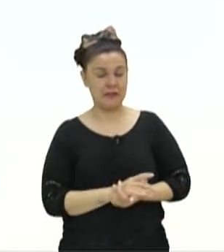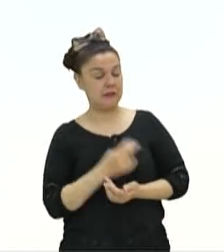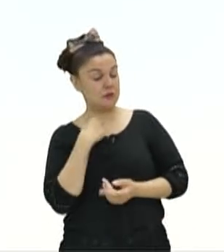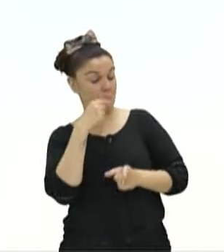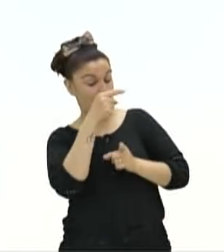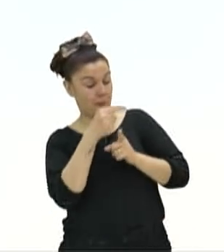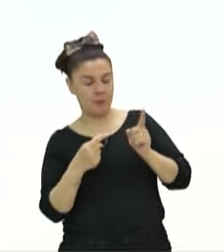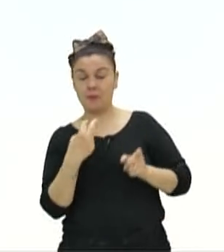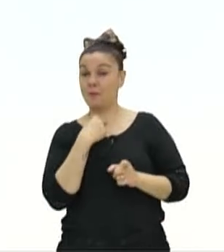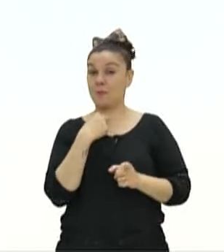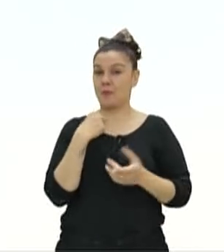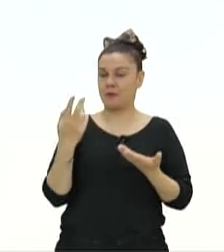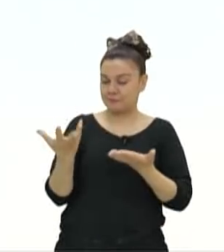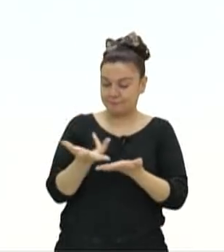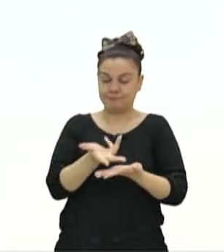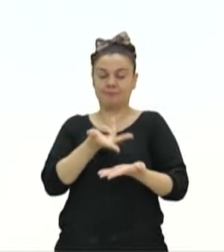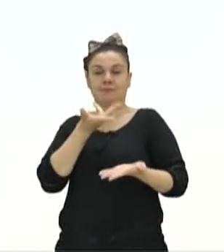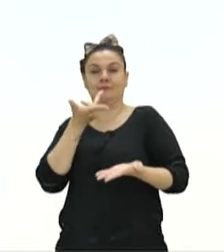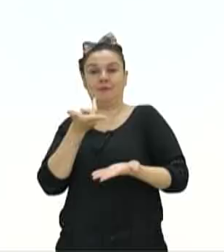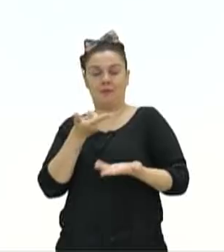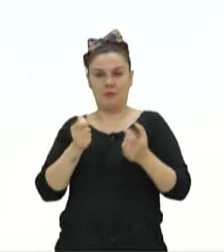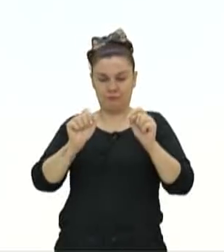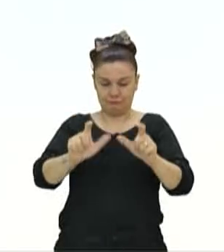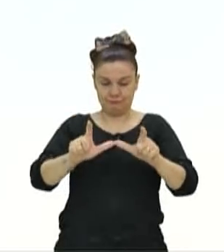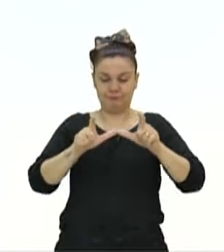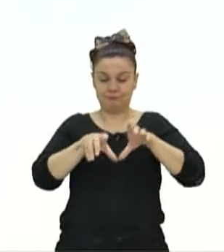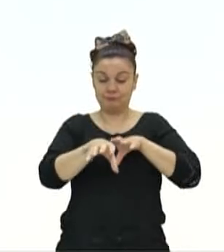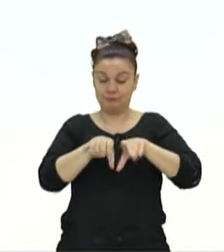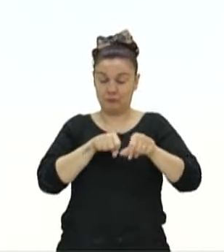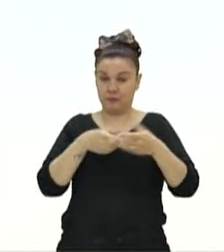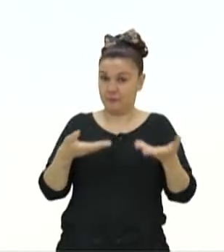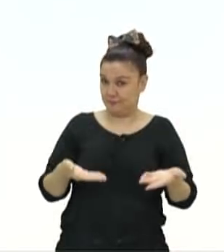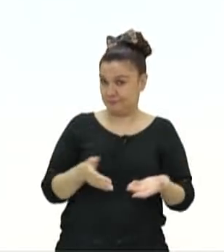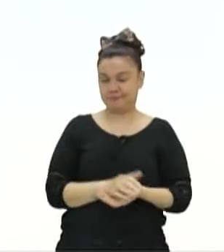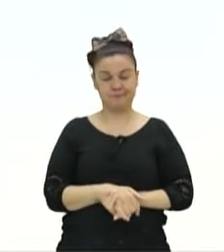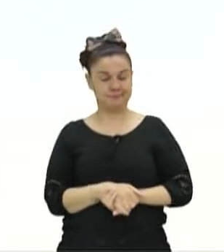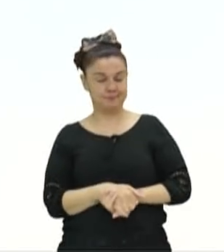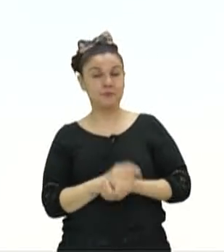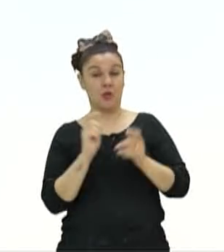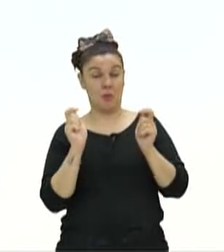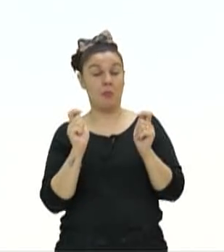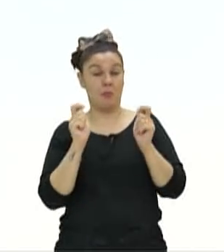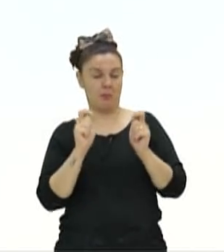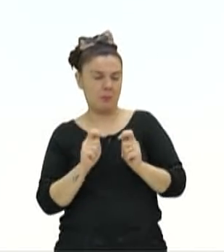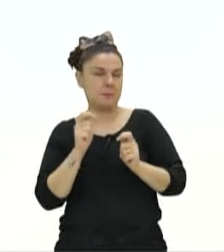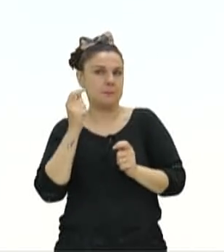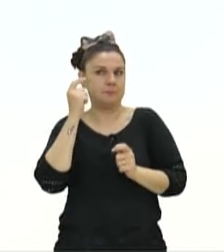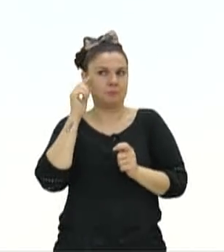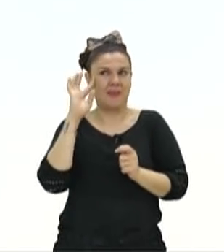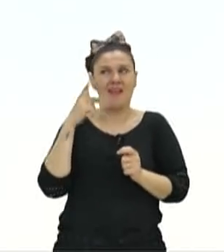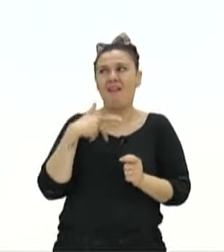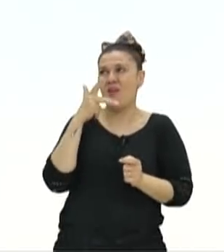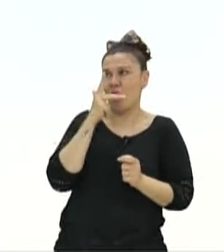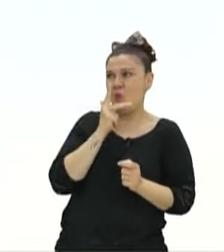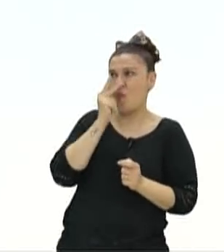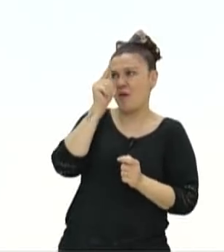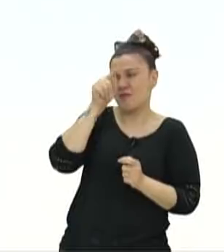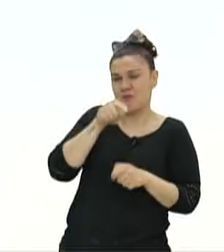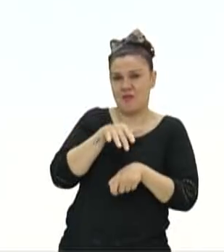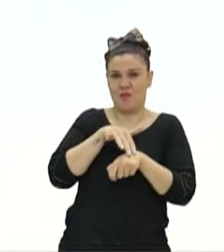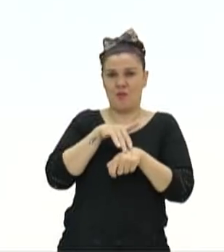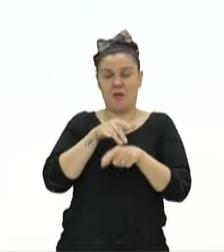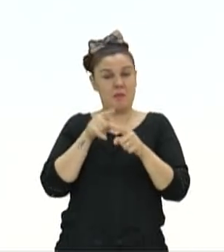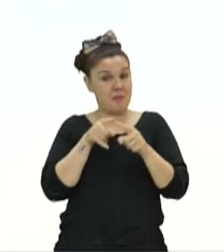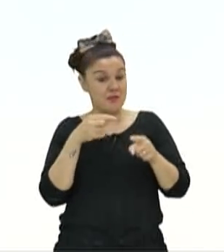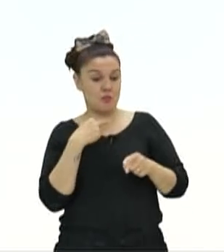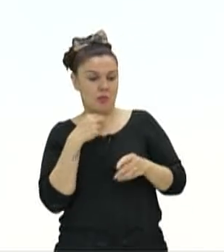não temos essa habilitação, tá? Essa competência. A gente pode até eu acho que é tal coisa, mas a